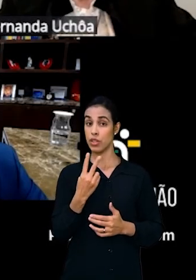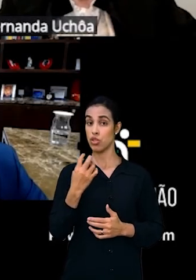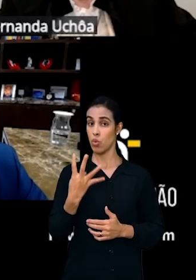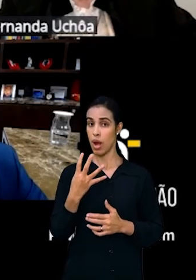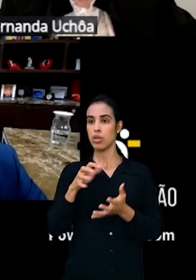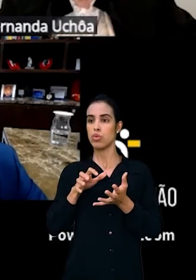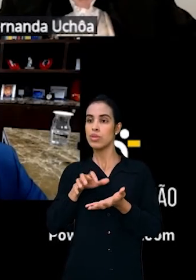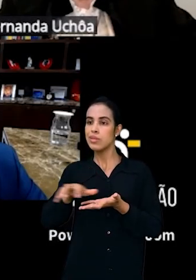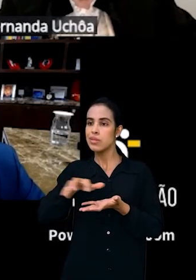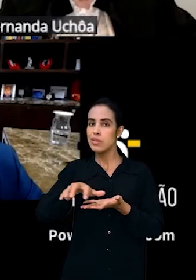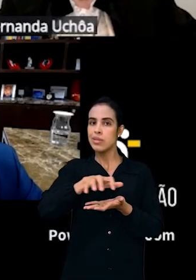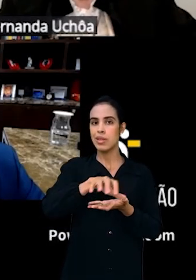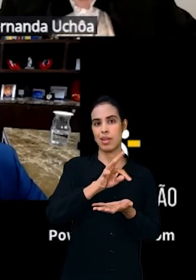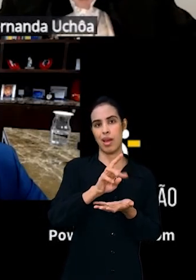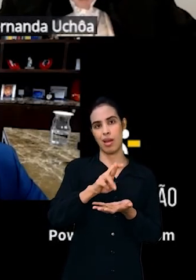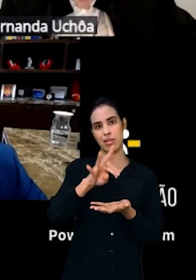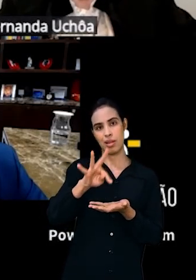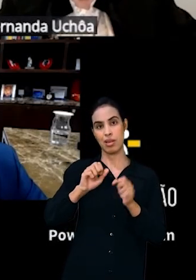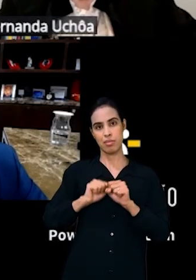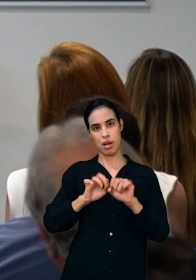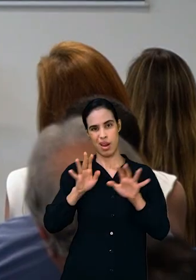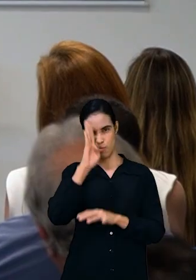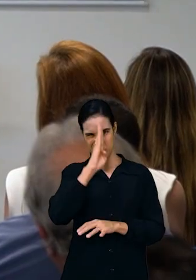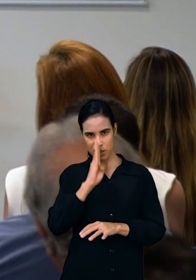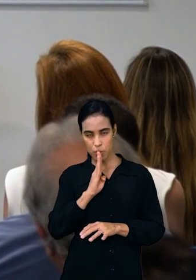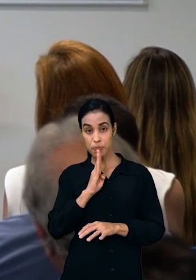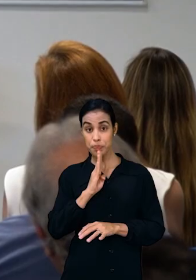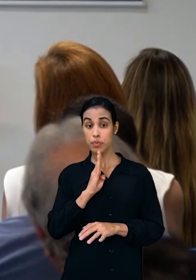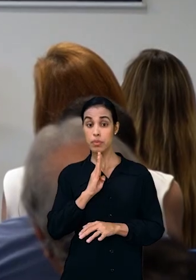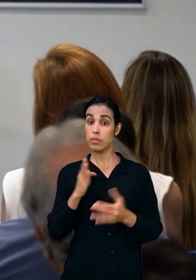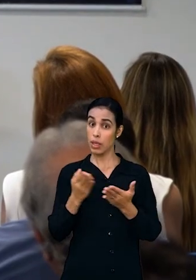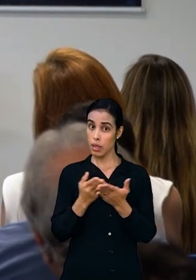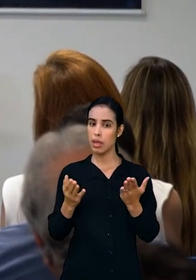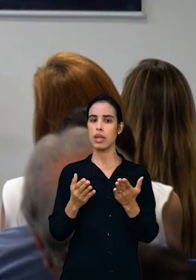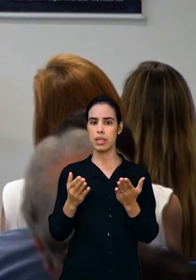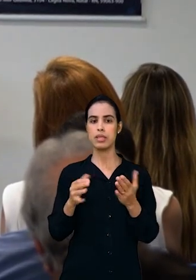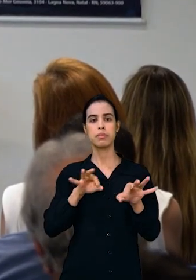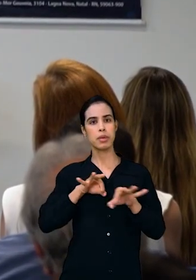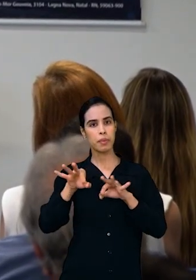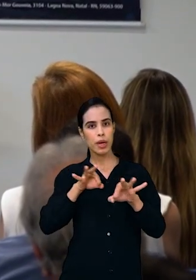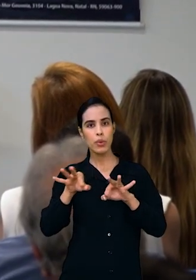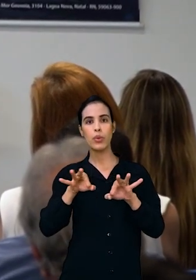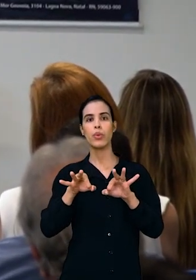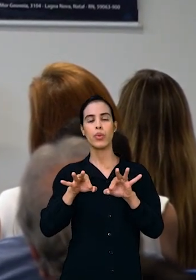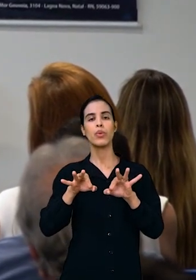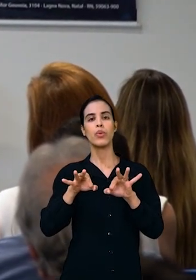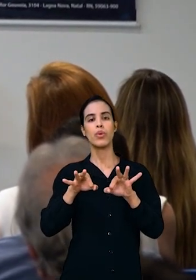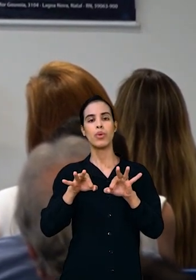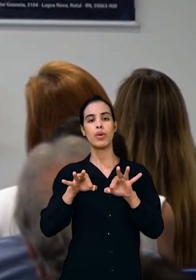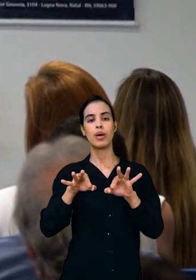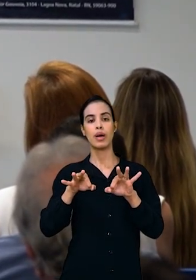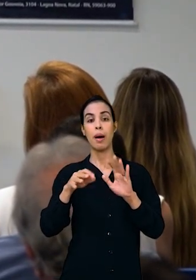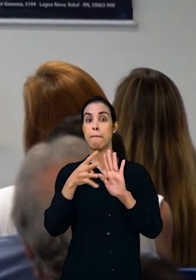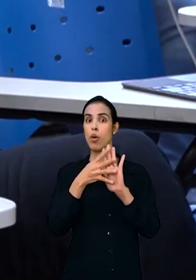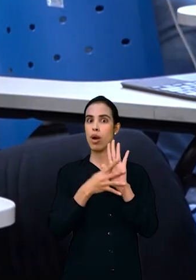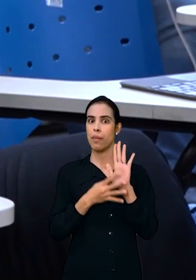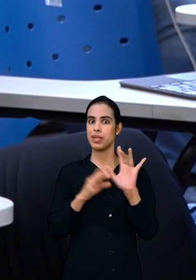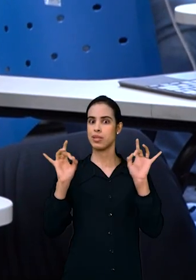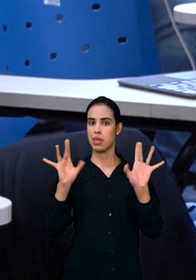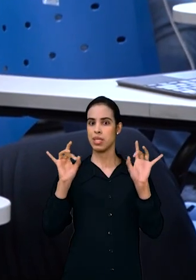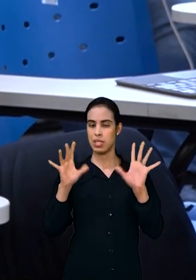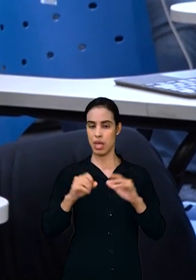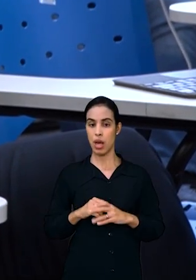toda a semana, os 24 tribunais regionais do trabalho espalhados pelo país atuaram com programação especial.